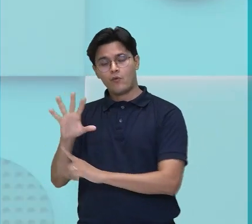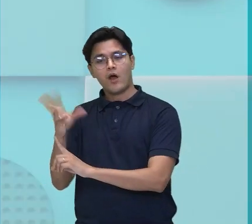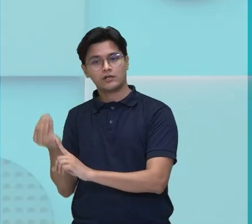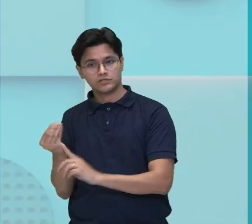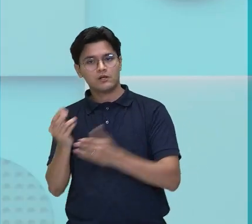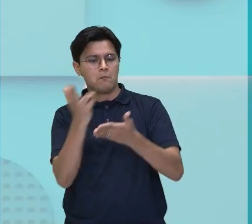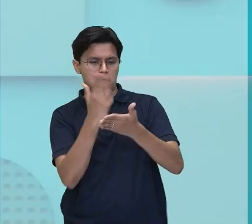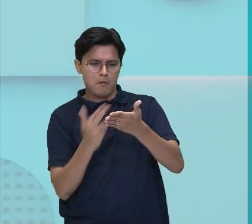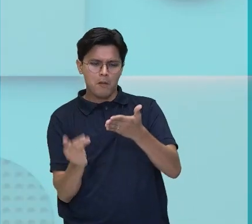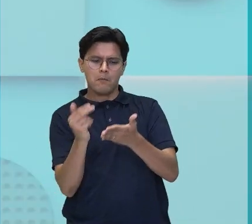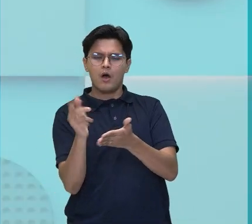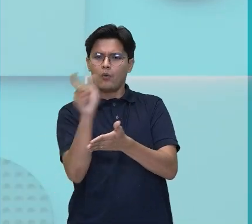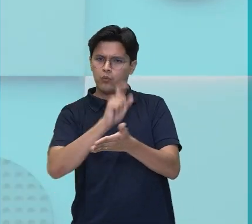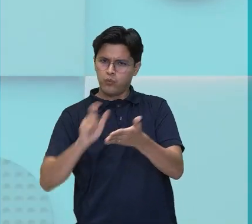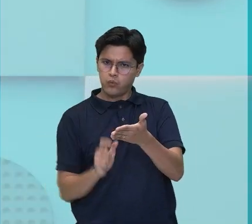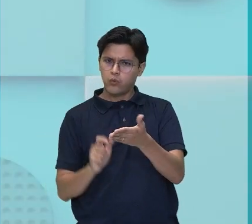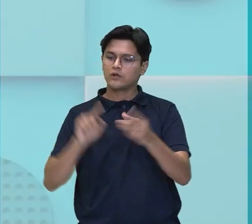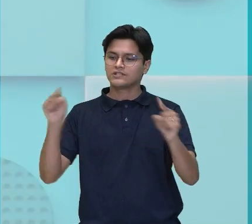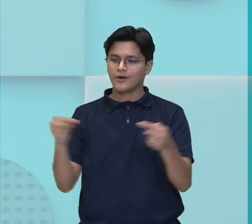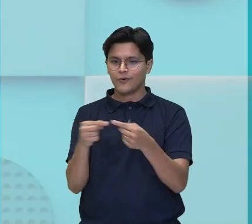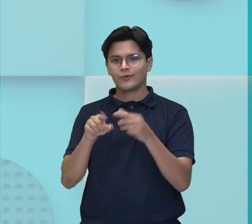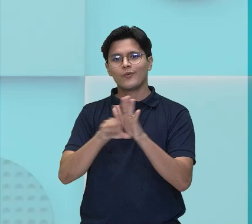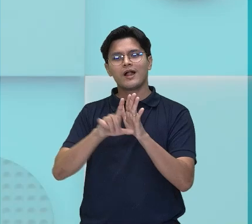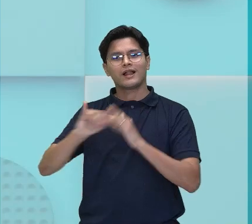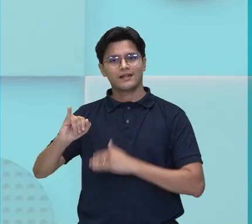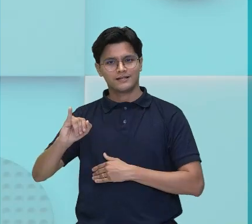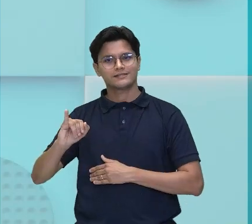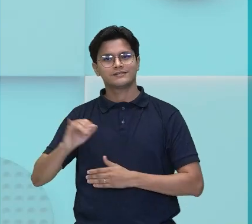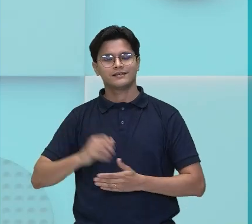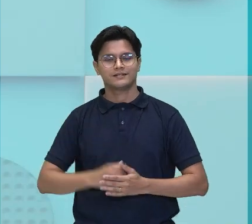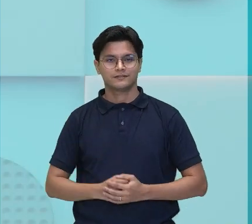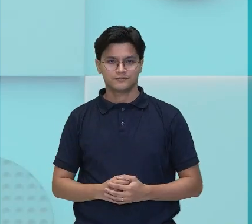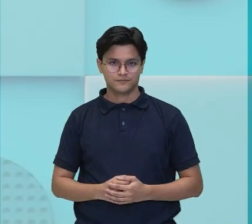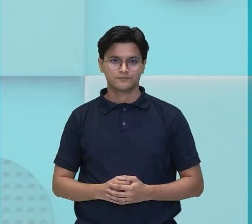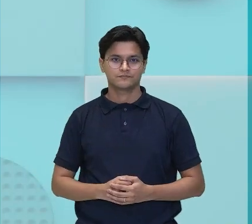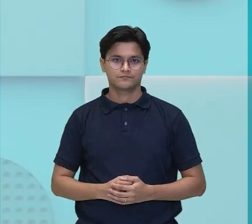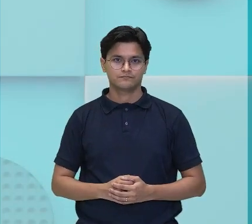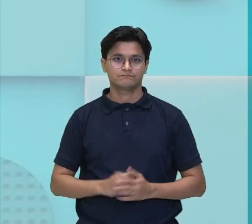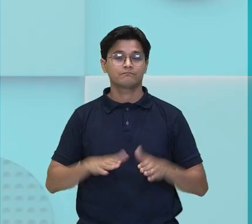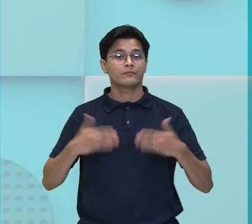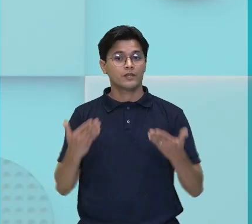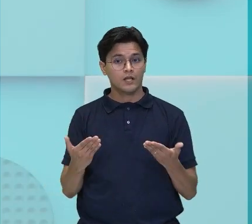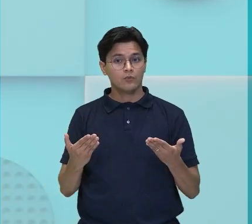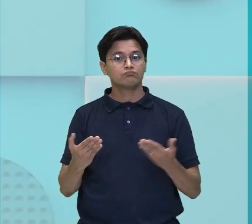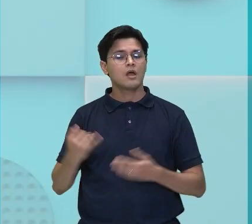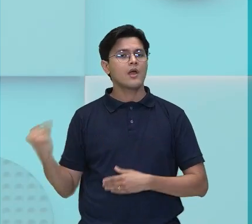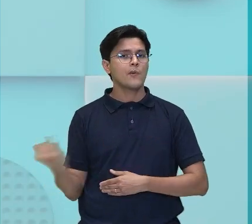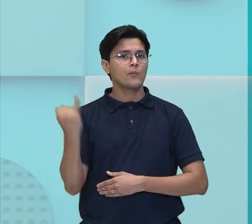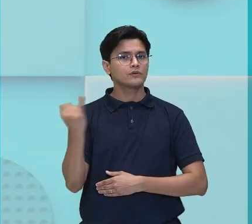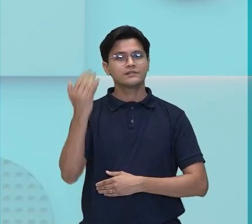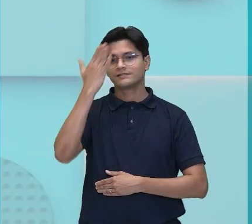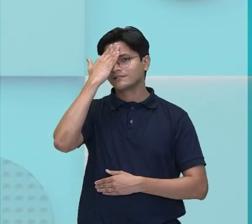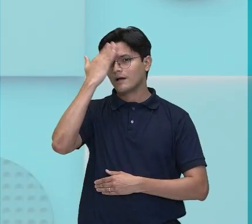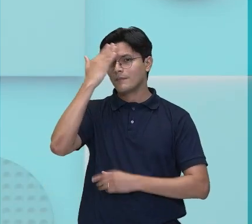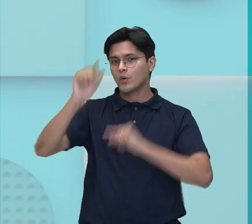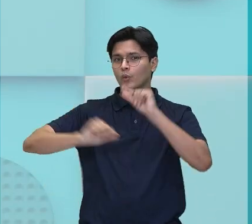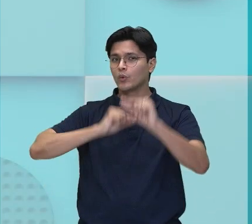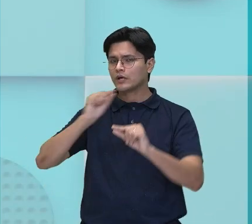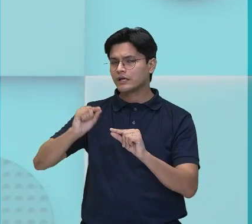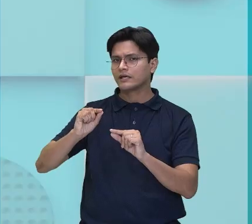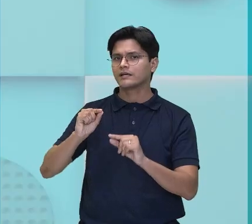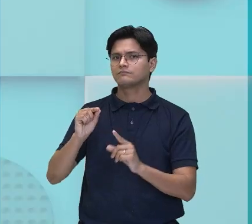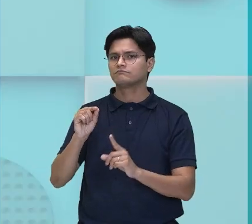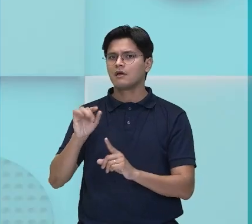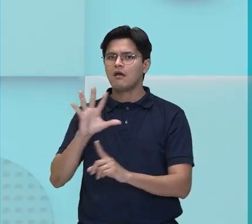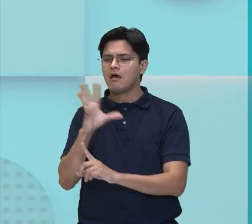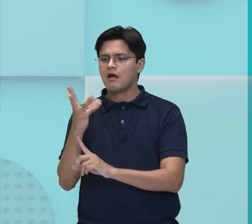tornou ilegal. E eu posso, sim, ser penalizada por isso. Então, é importante, não é porque é arte, não é porque é uma forma de eu